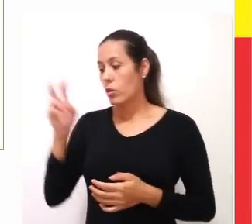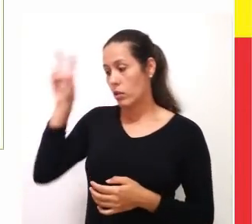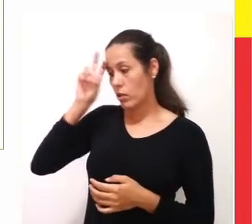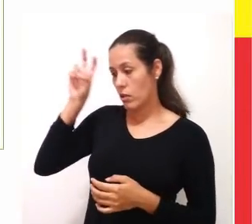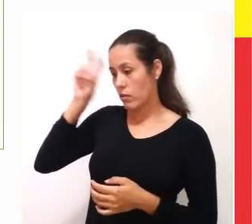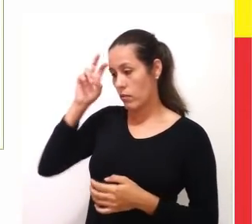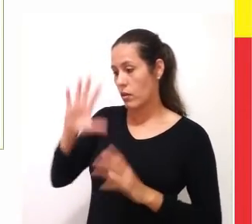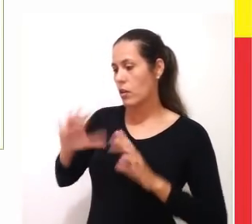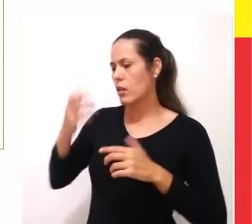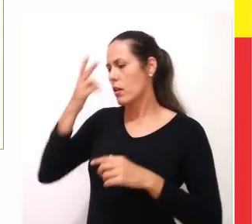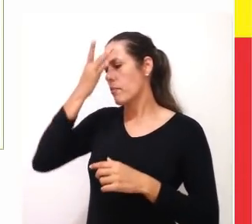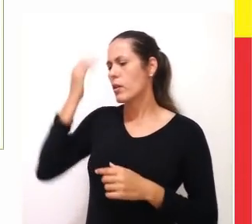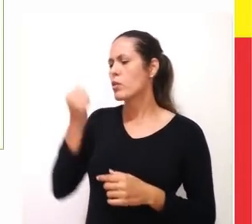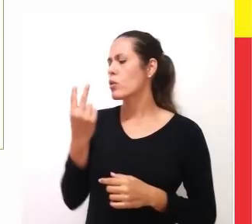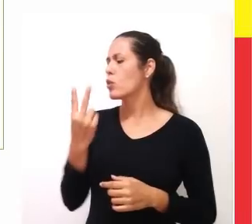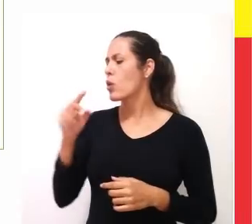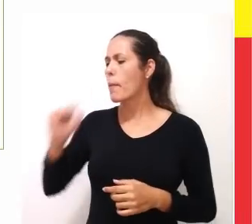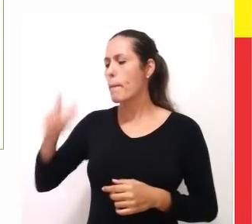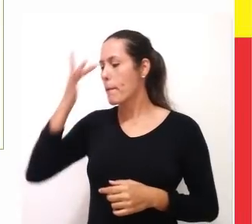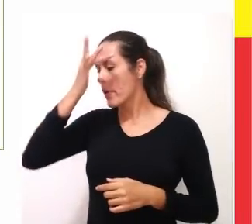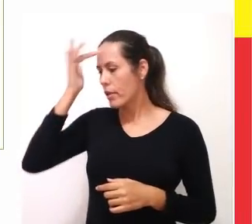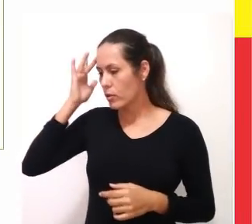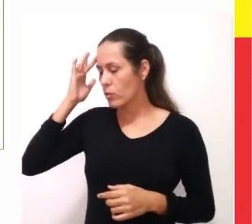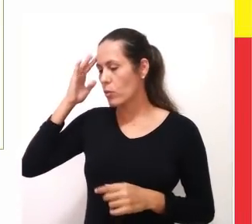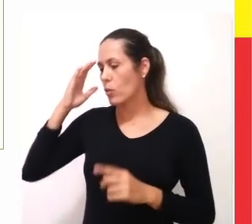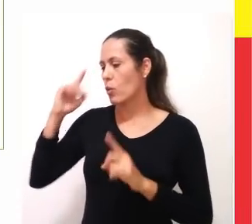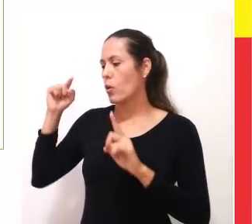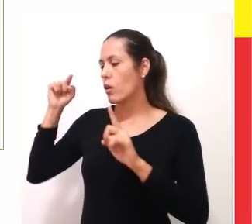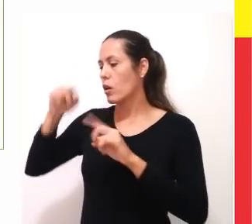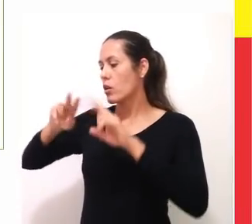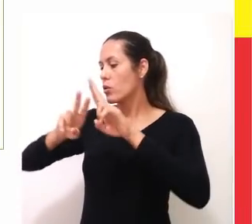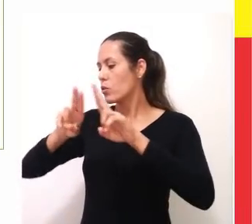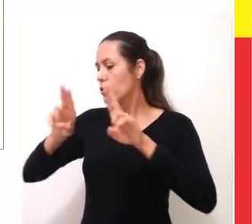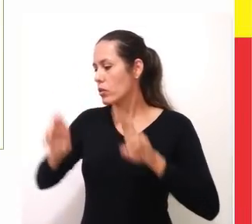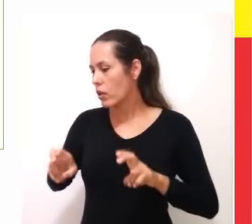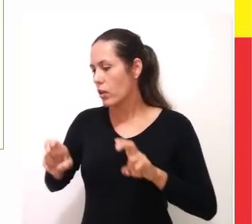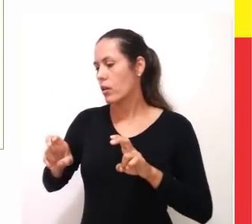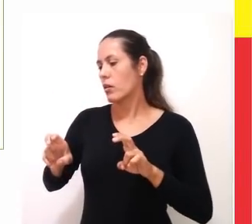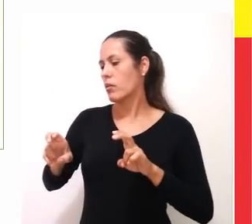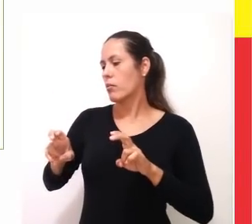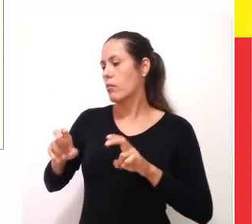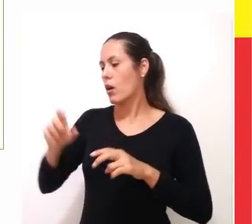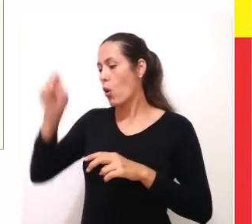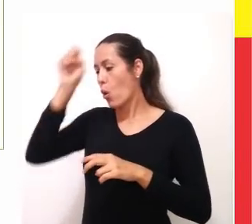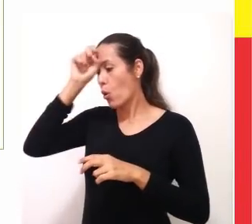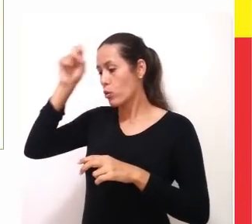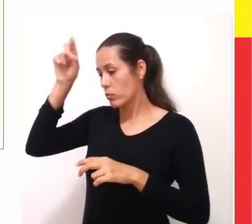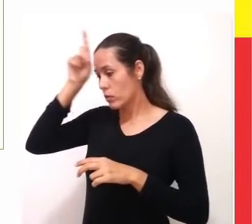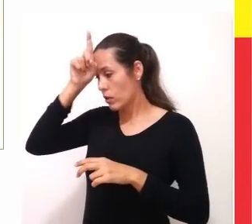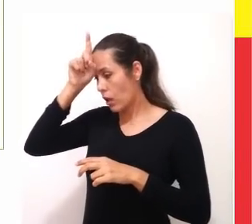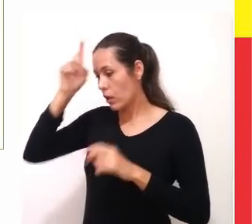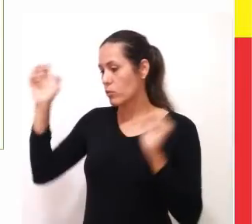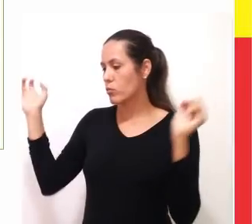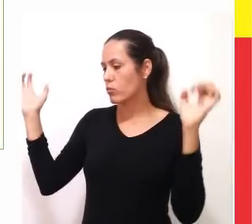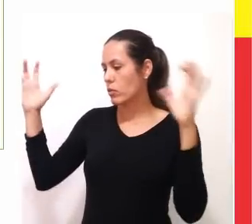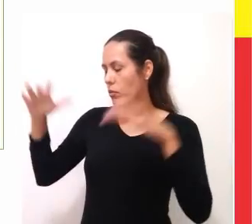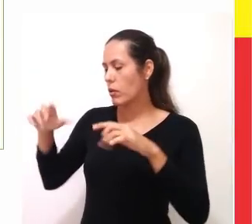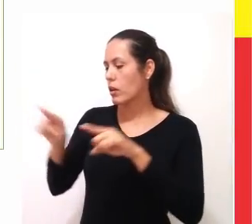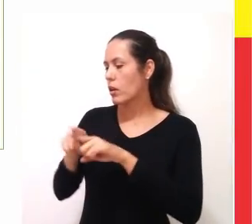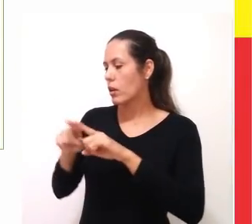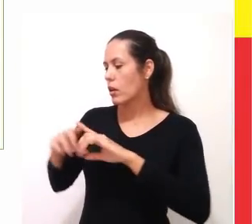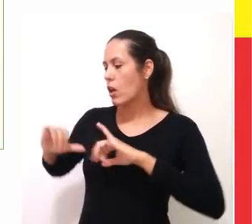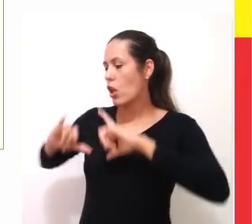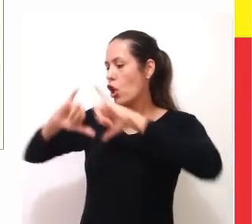pessoas, engrossada com temas como a precariedade dos hospitais e os gastos da Copa do Mundo.